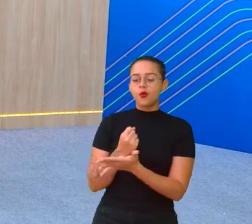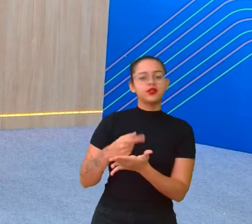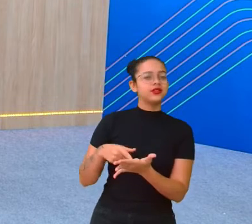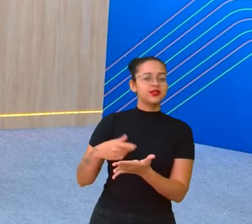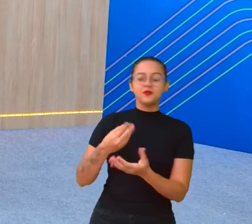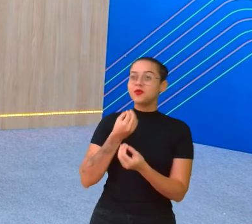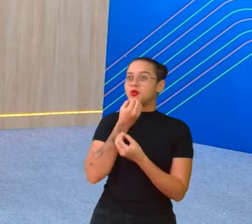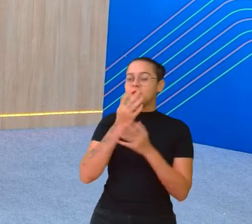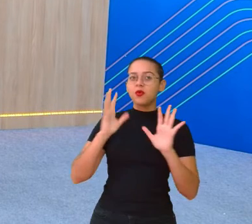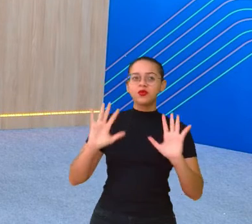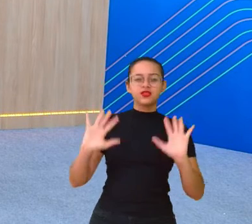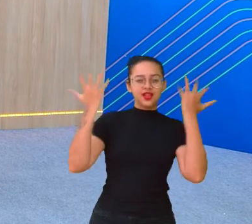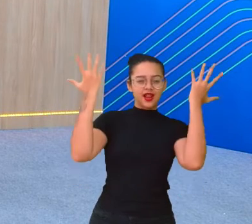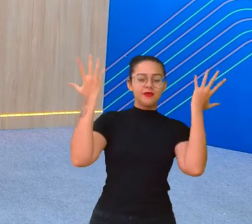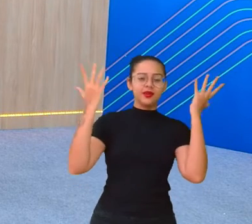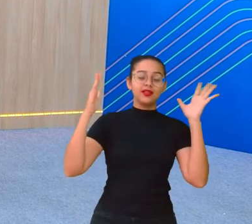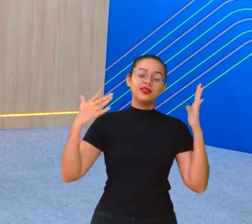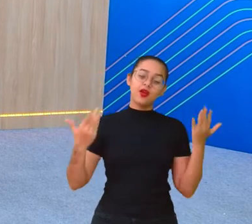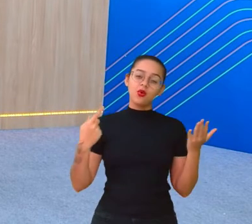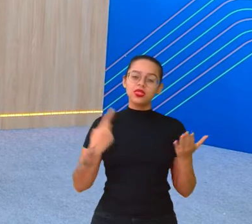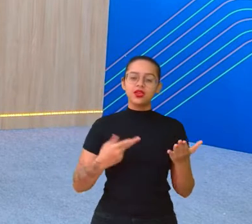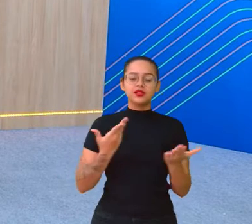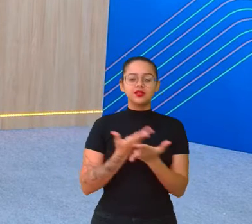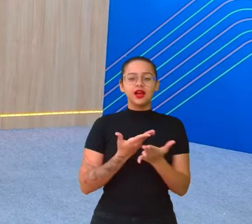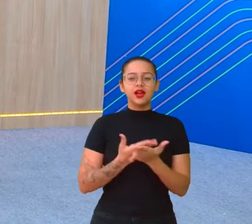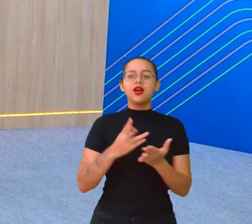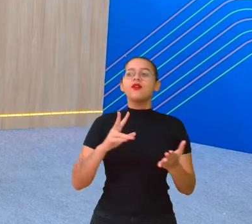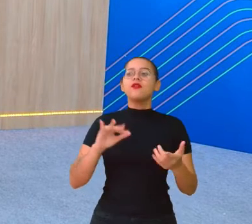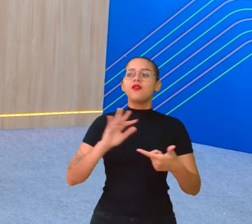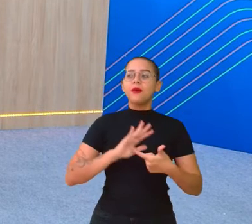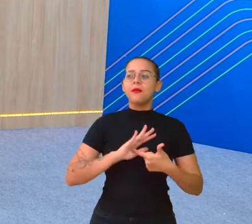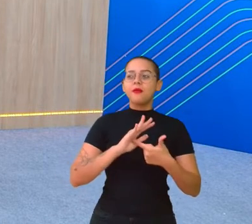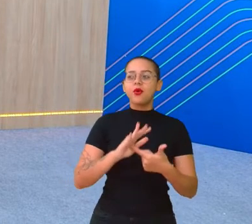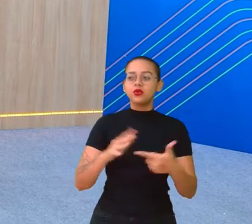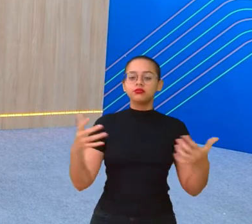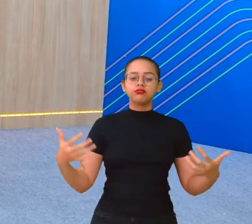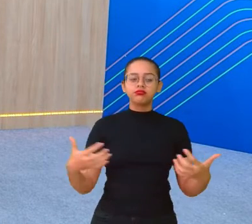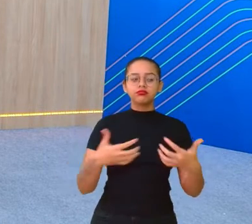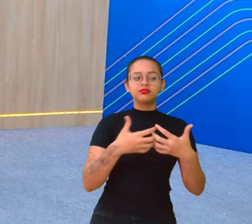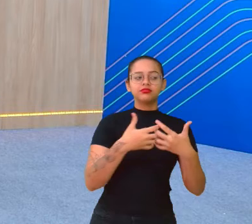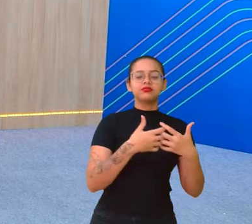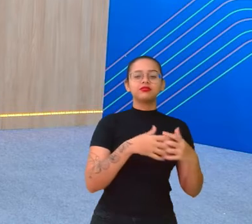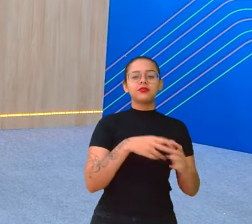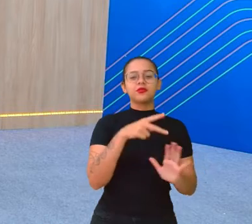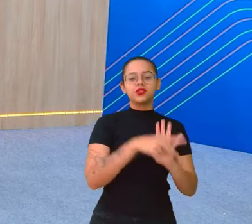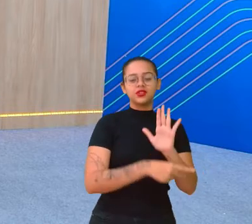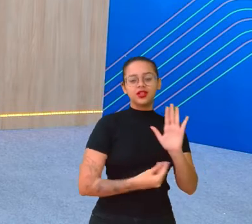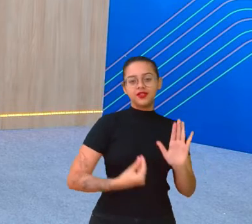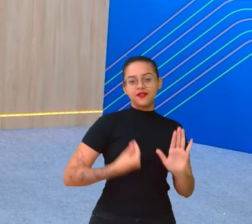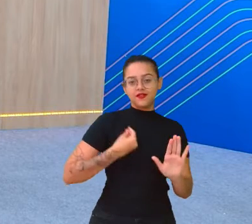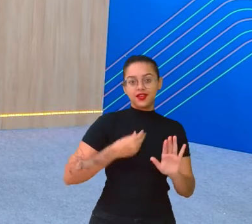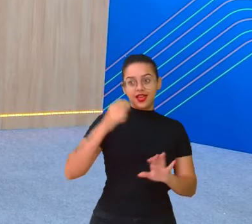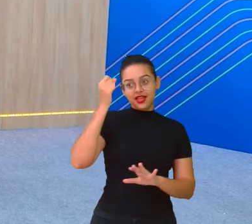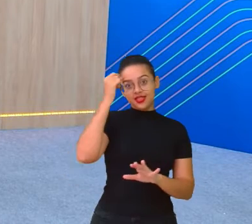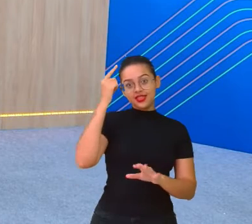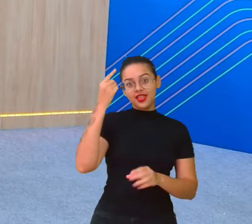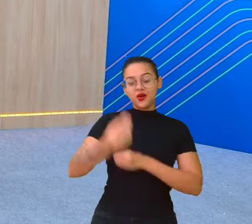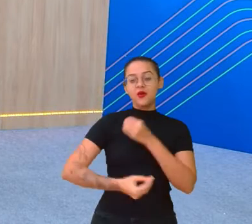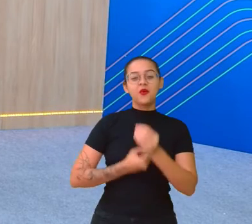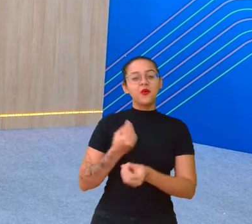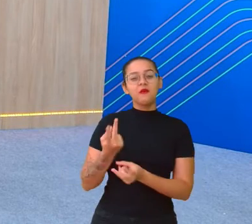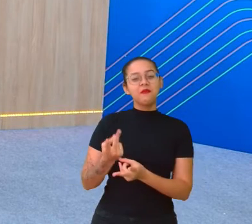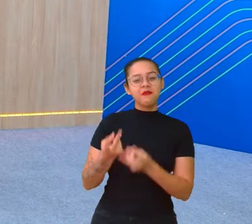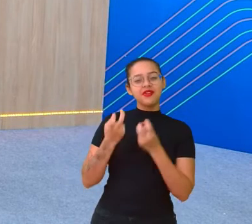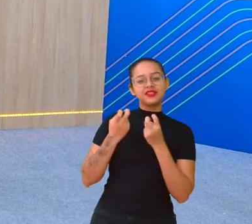gente. Então, por isso que nessa aula a gente vai trazer para vocês, relacionando com o projeto de vida, essa ideia, né, de como a gente perceber